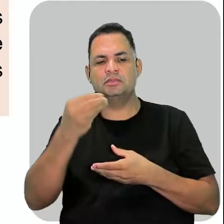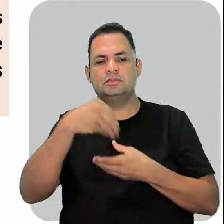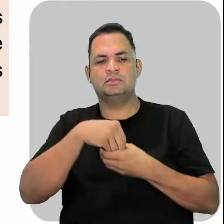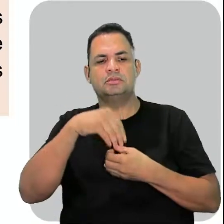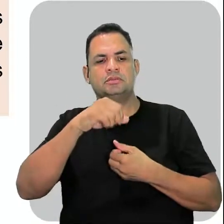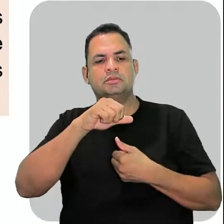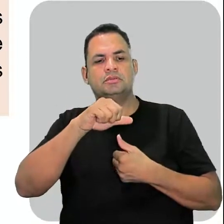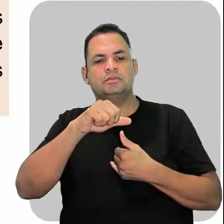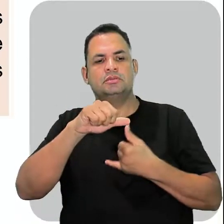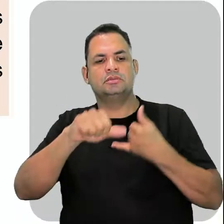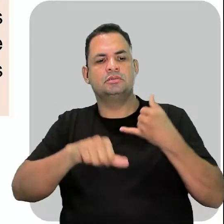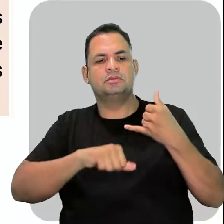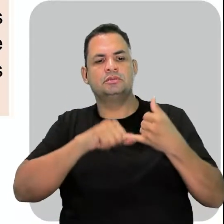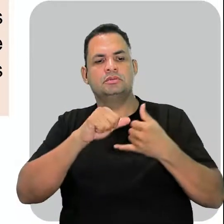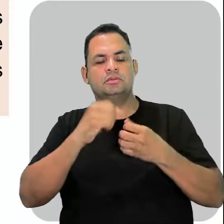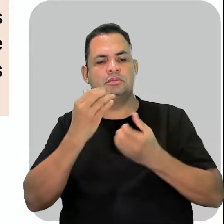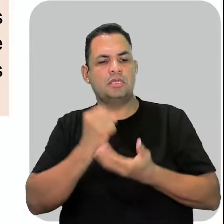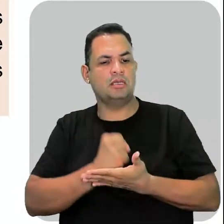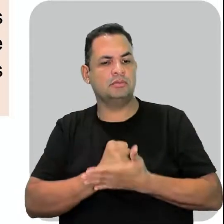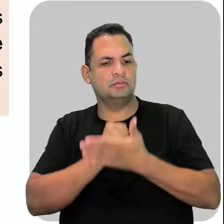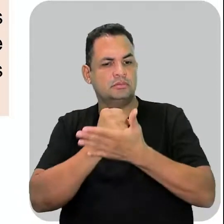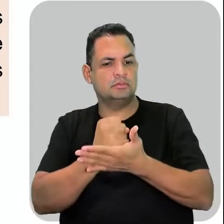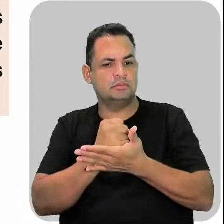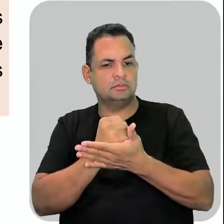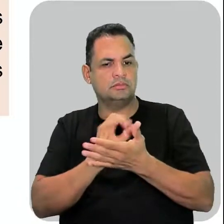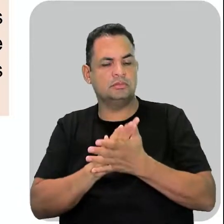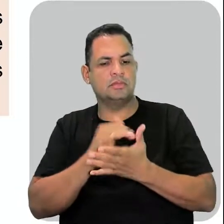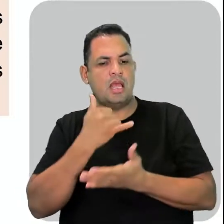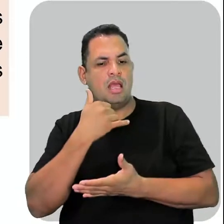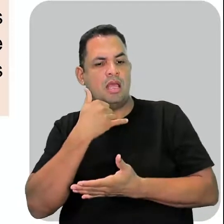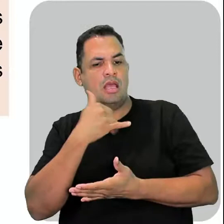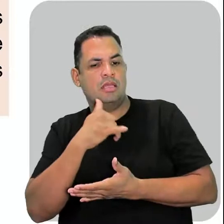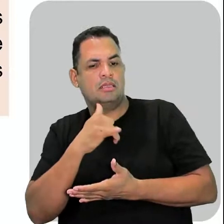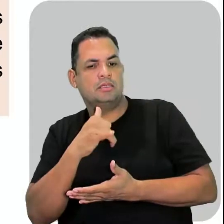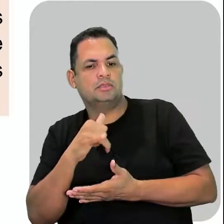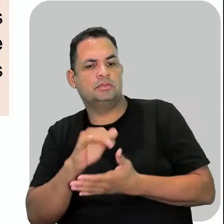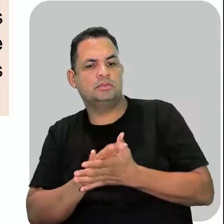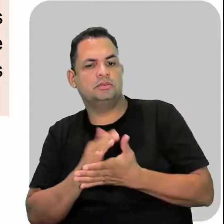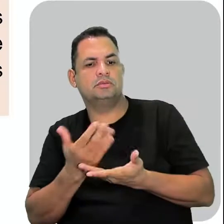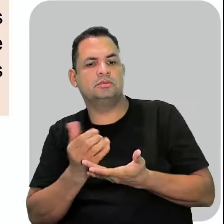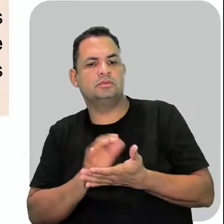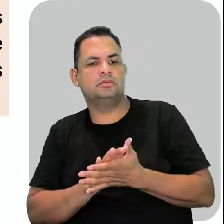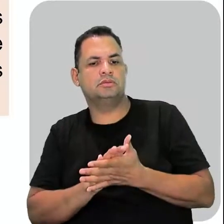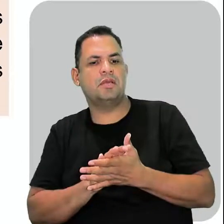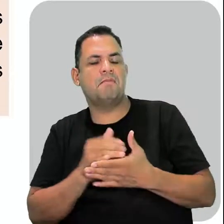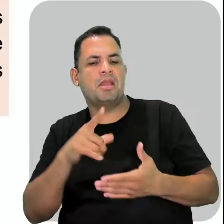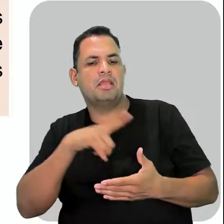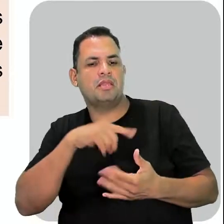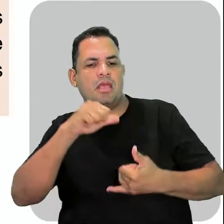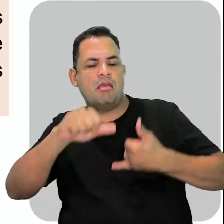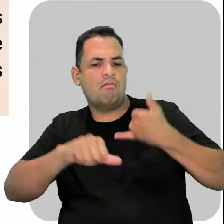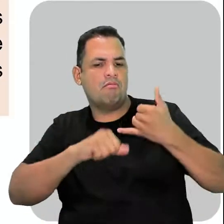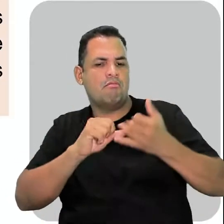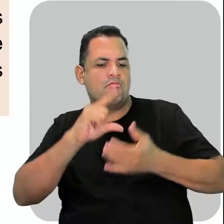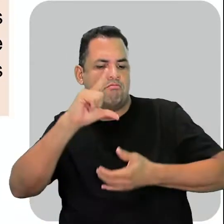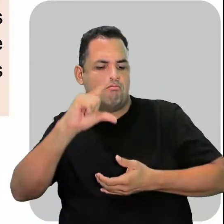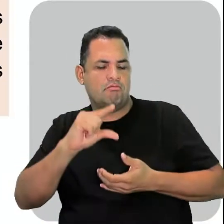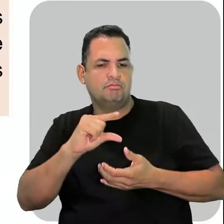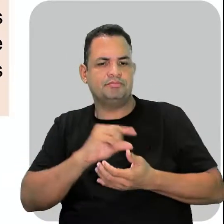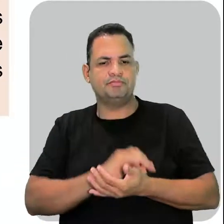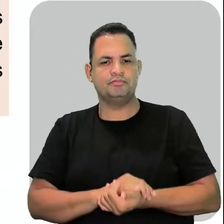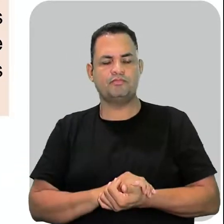reação, auxiliar para que a energia de ativação seja suficiente, ela diminui o valor da